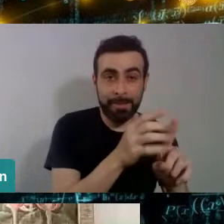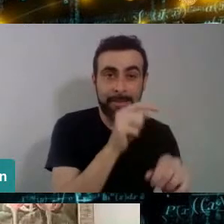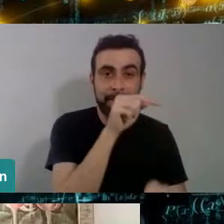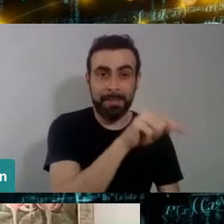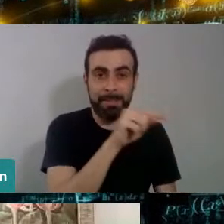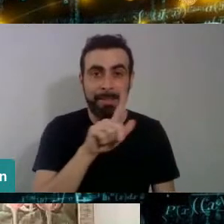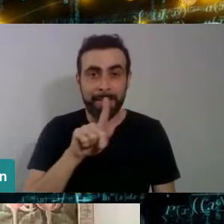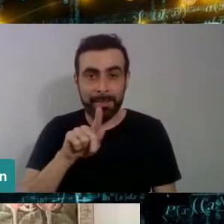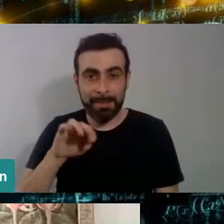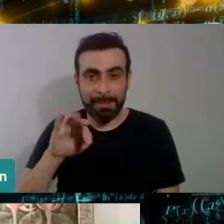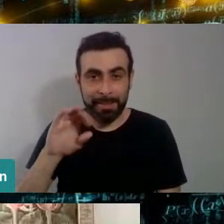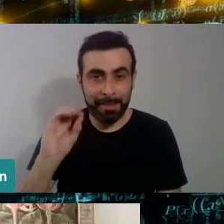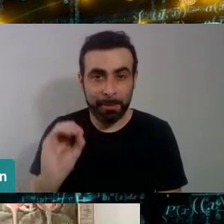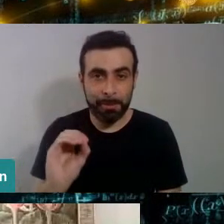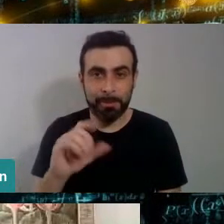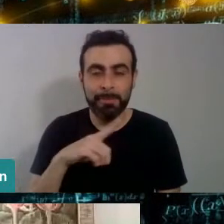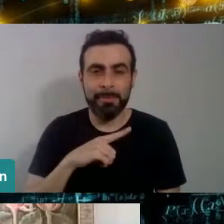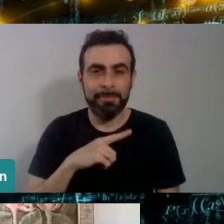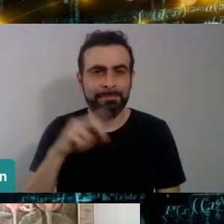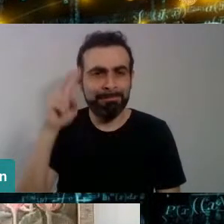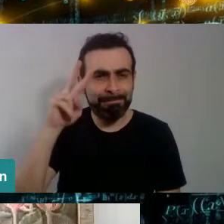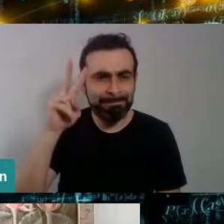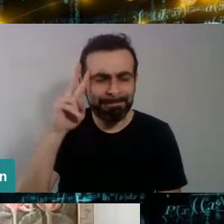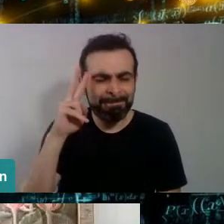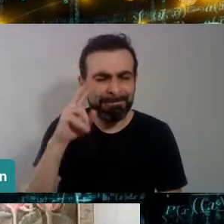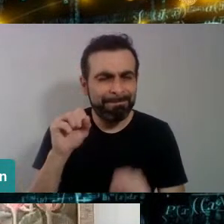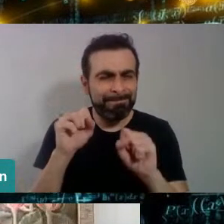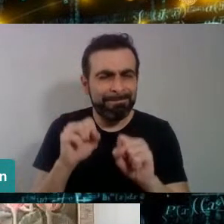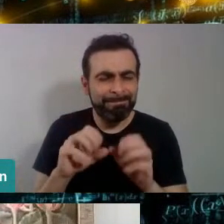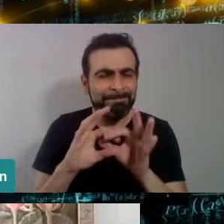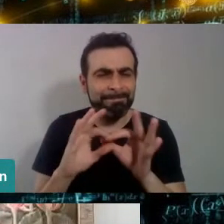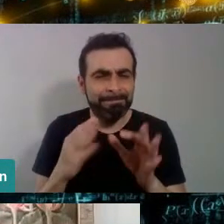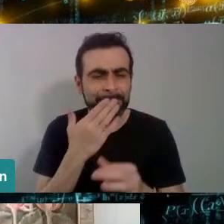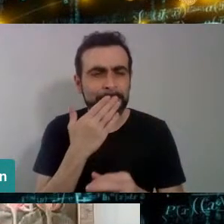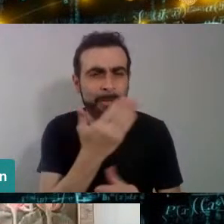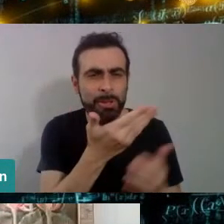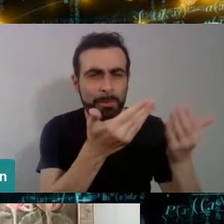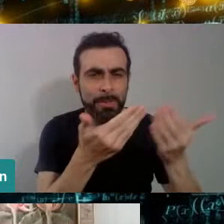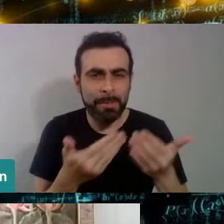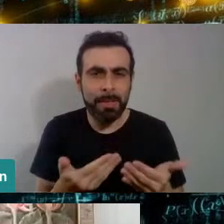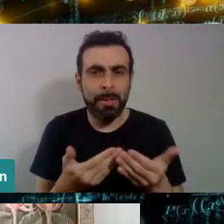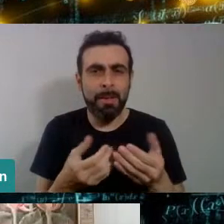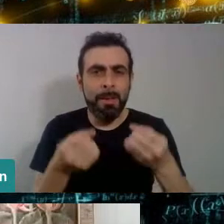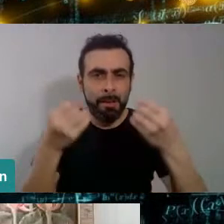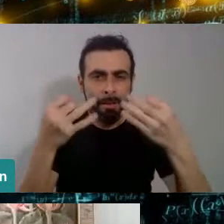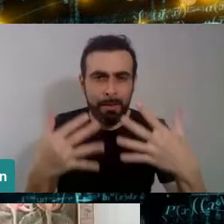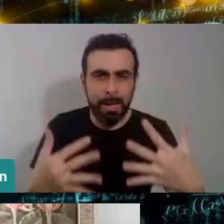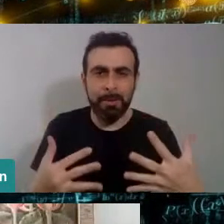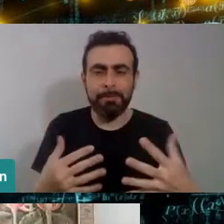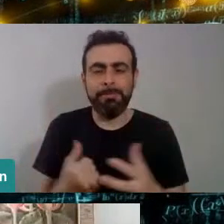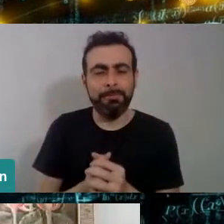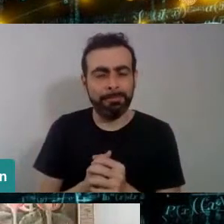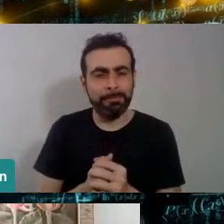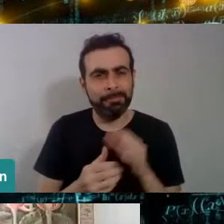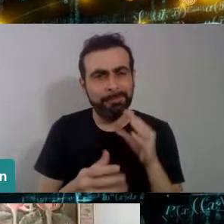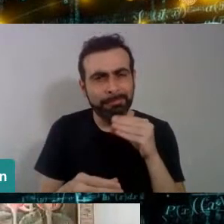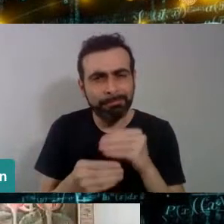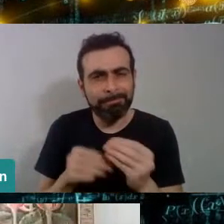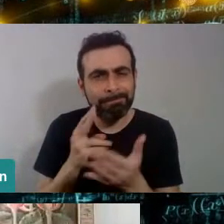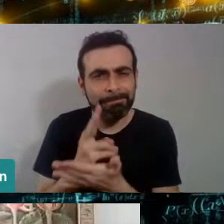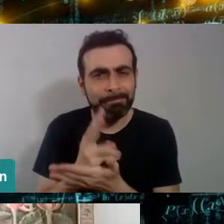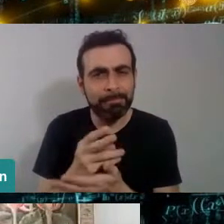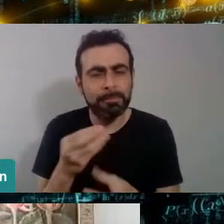Guido tem muita história para contar, né? E gostaria que o professor Guido contasse para a gente um pouquinho como é que foi